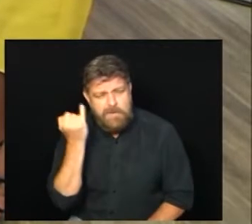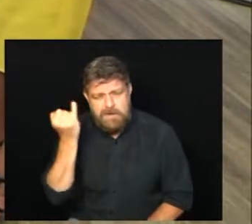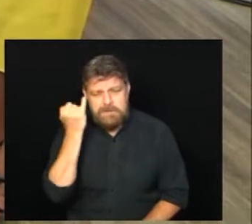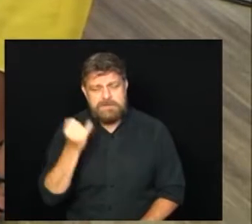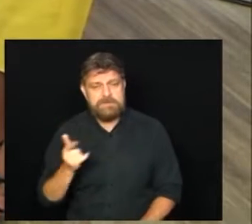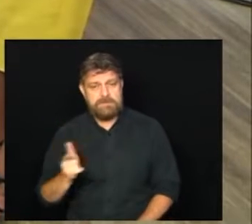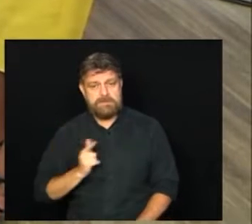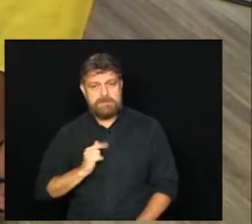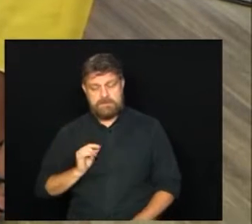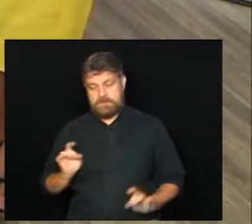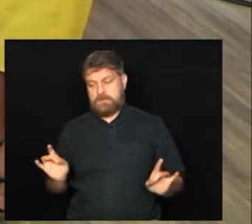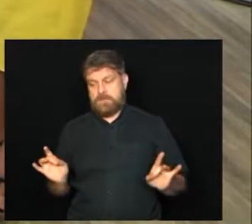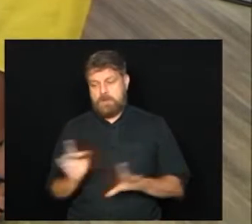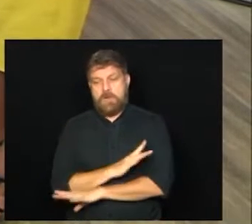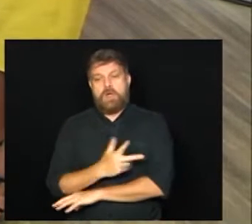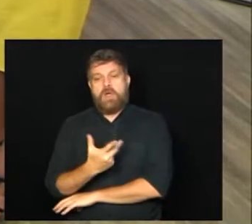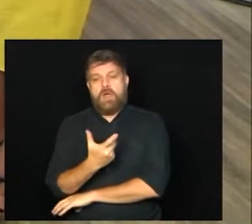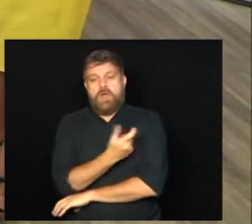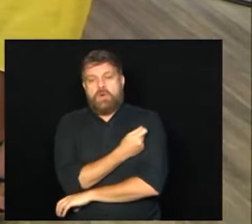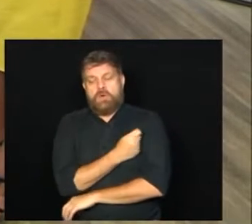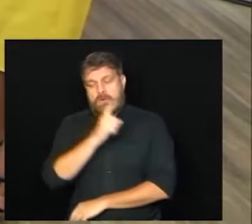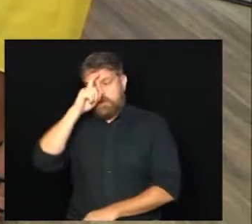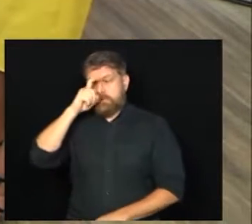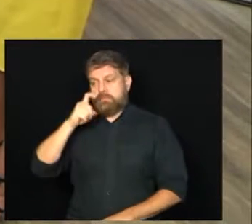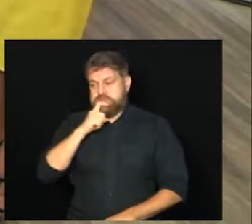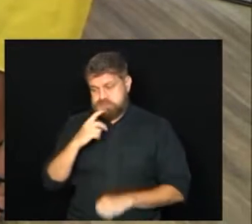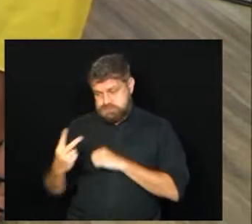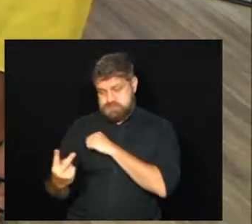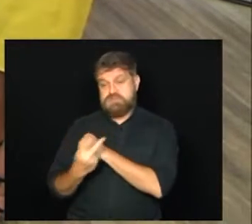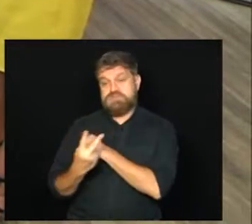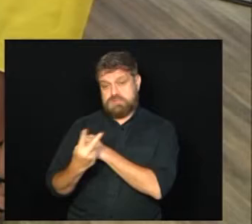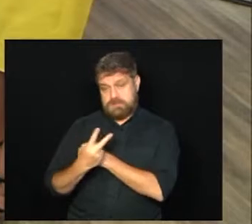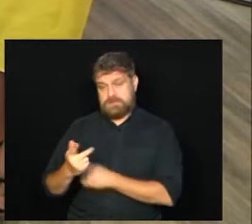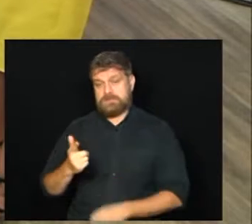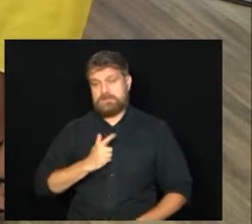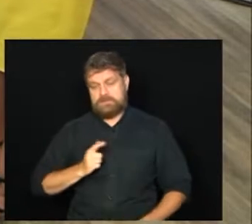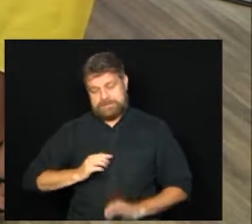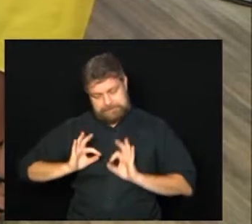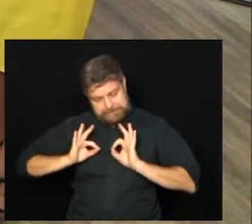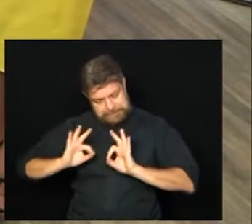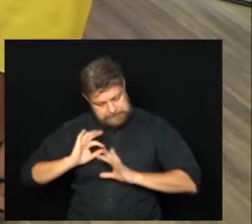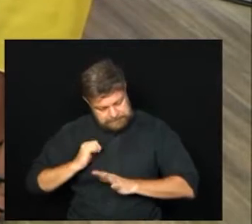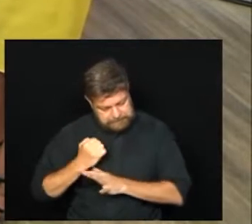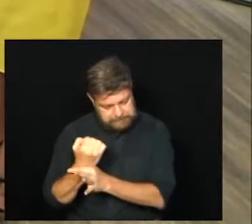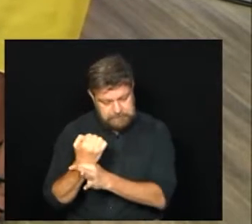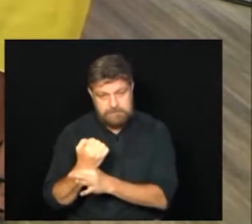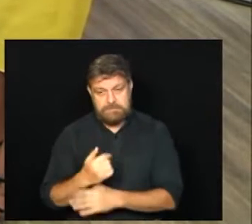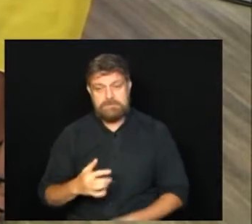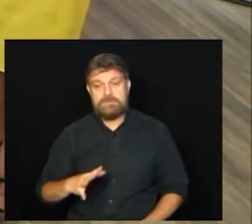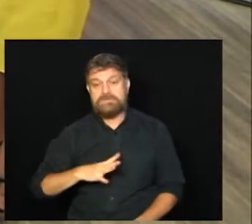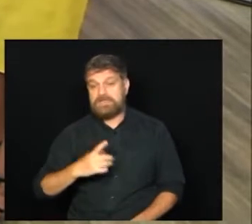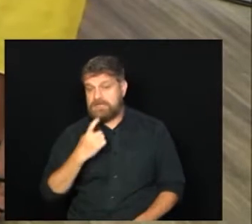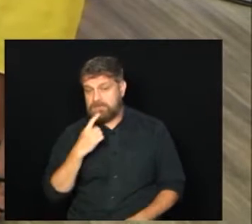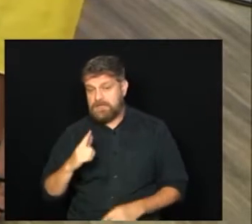fechar aí o ciclo vacinal para que a gente tenha uma proteção mais garantida. Nós temos aqui na